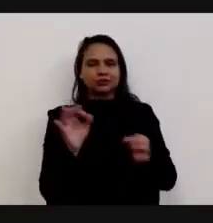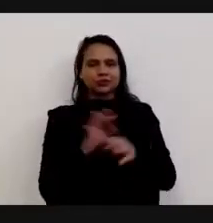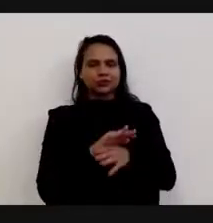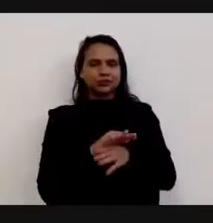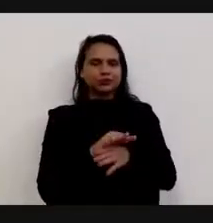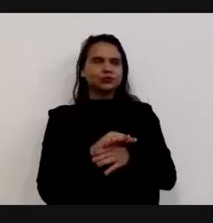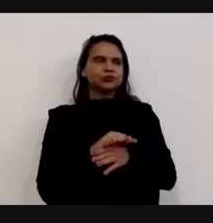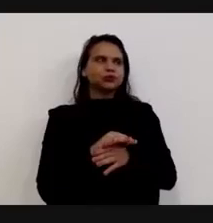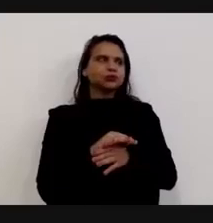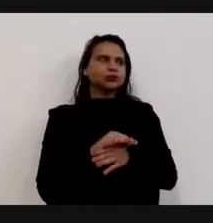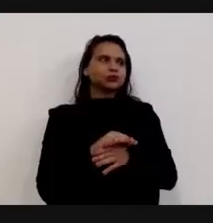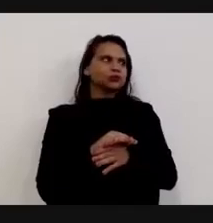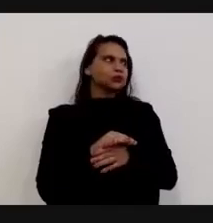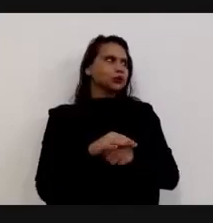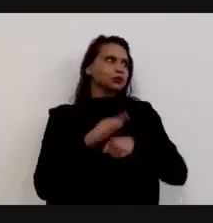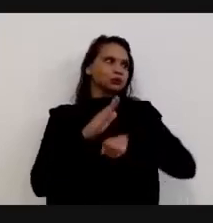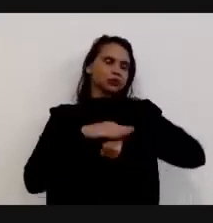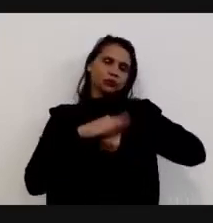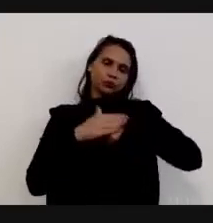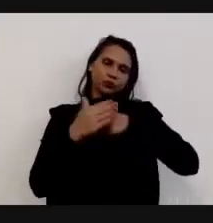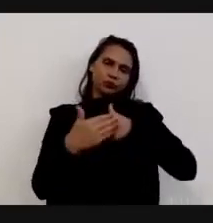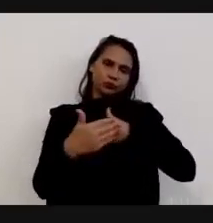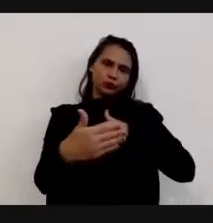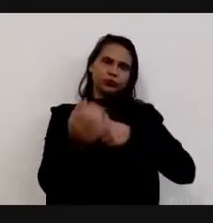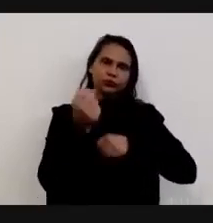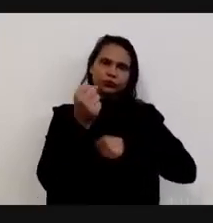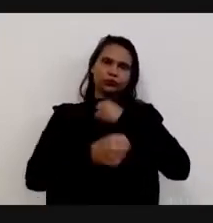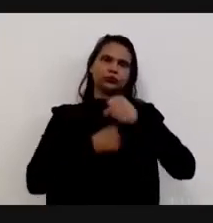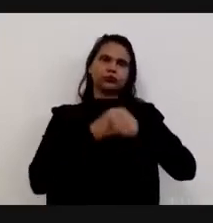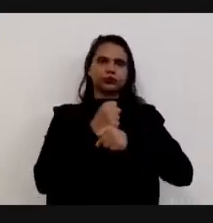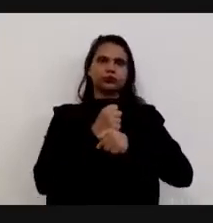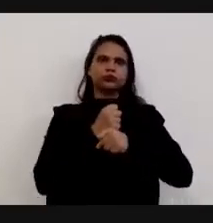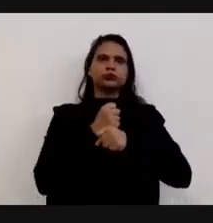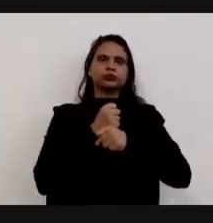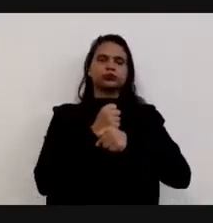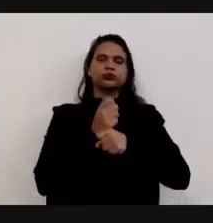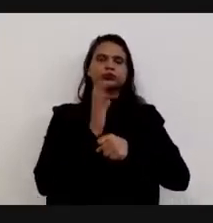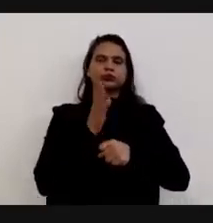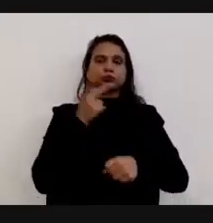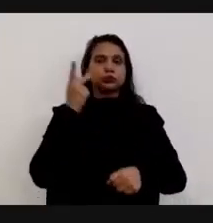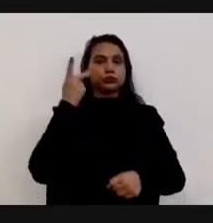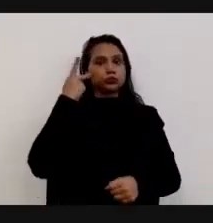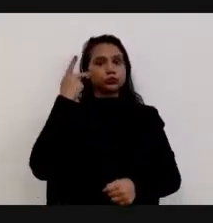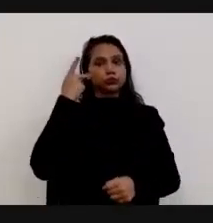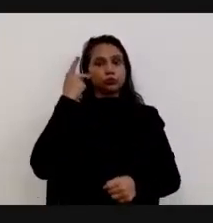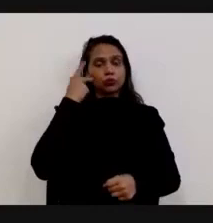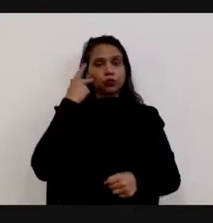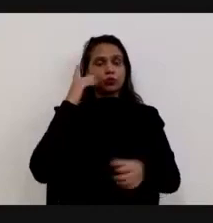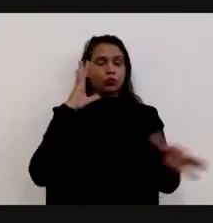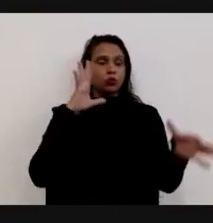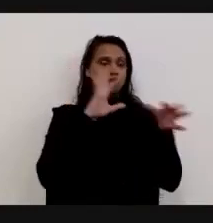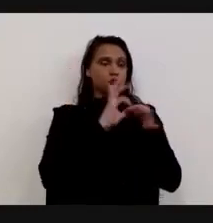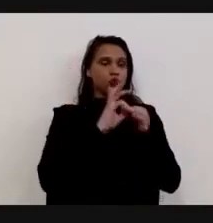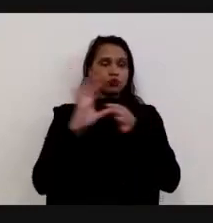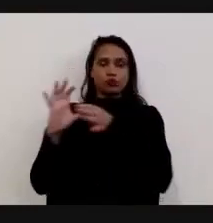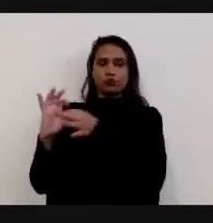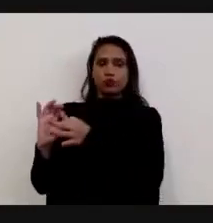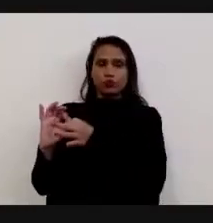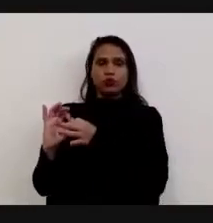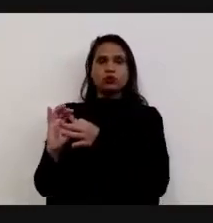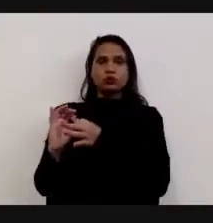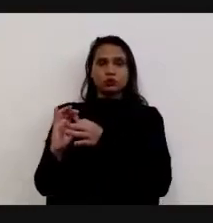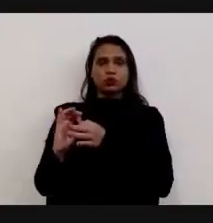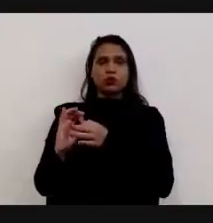A partir desse preâmbulo conceitual, o exame da estratégia locativa no Estado de São Paulo confirma a hipótese de conexões relevantes entre